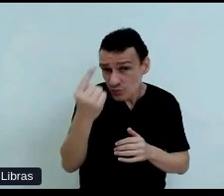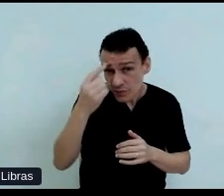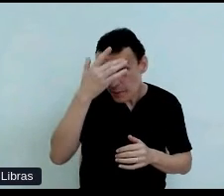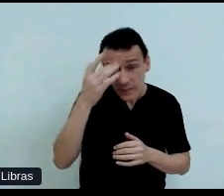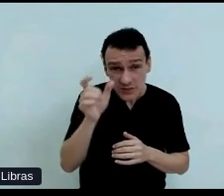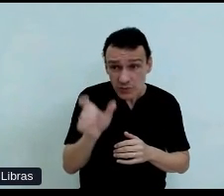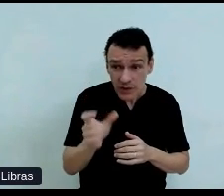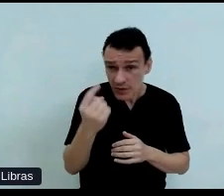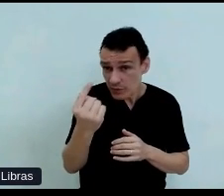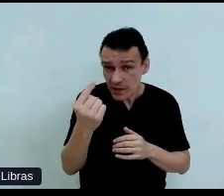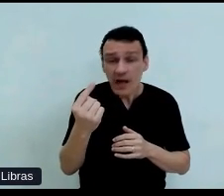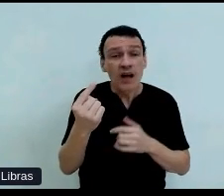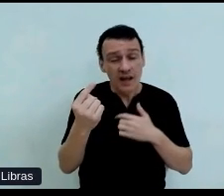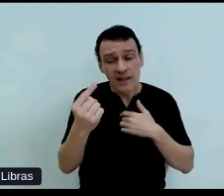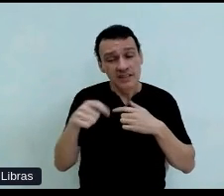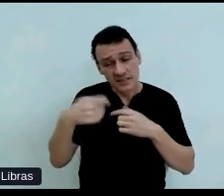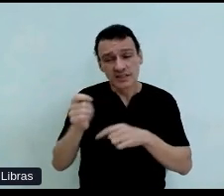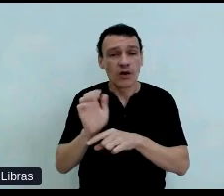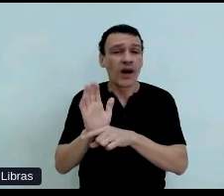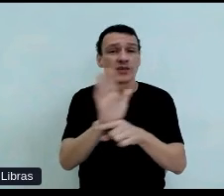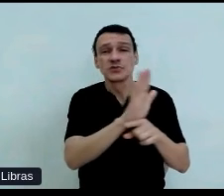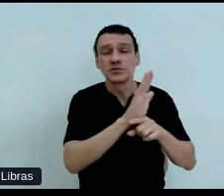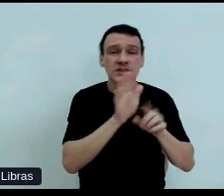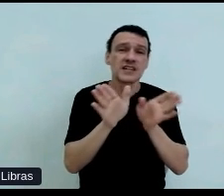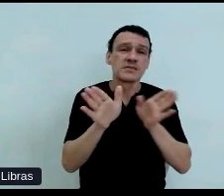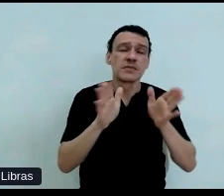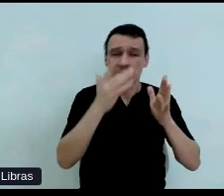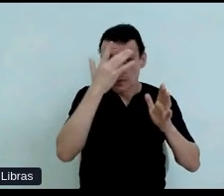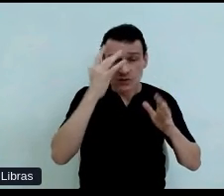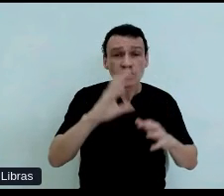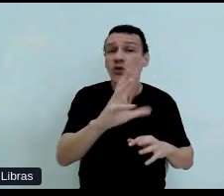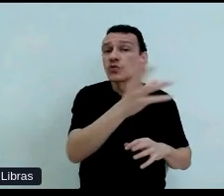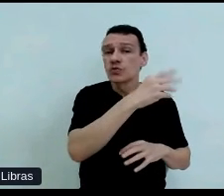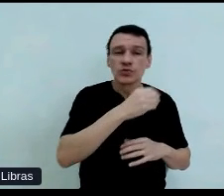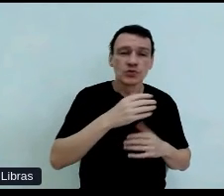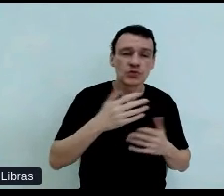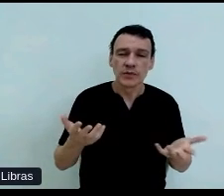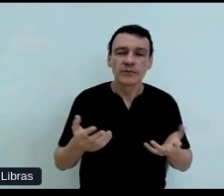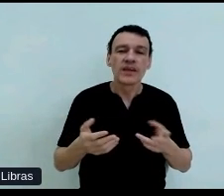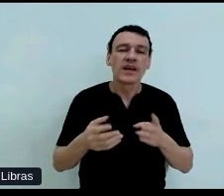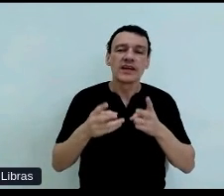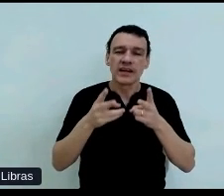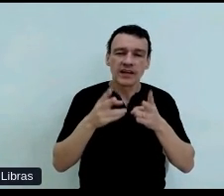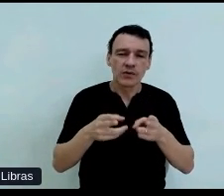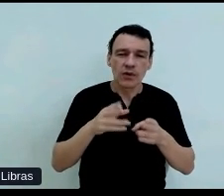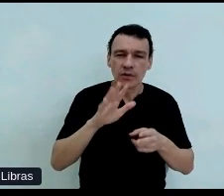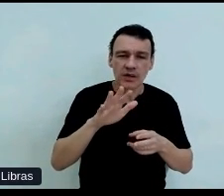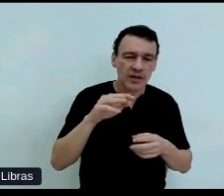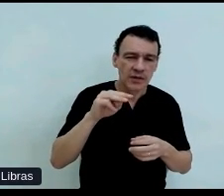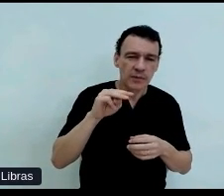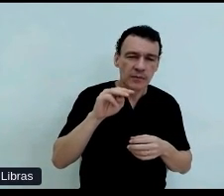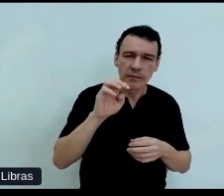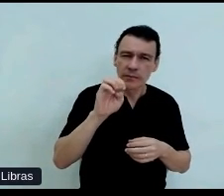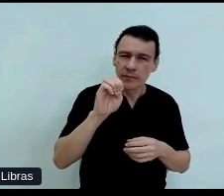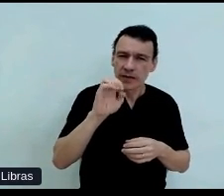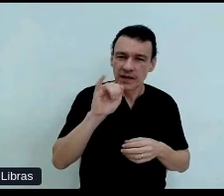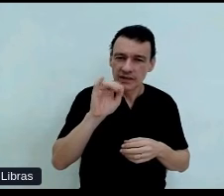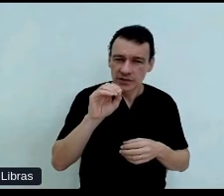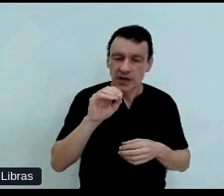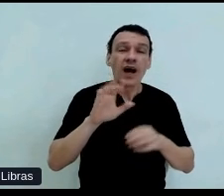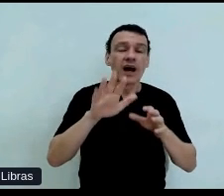a inclusão para todas as pessoas é trazer acessibilidade, porque quando a gente traz acessibilidade